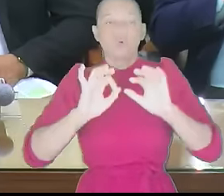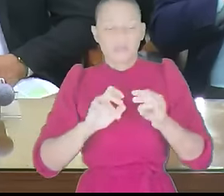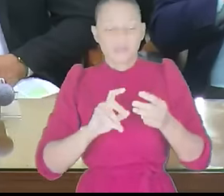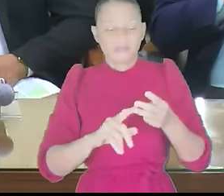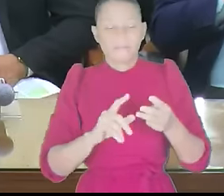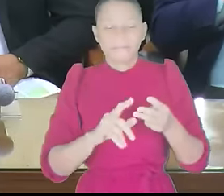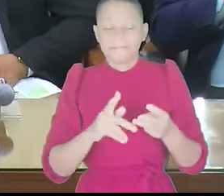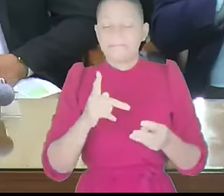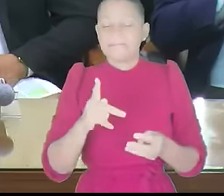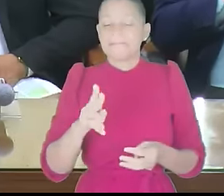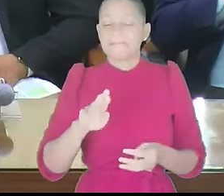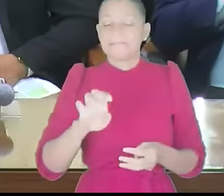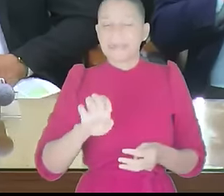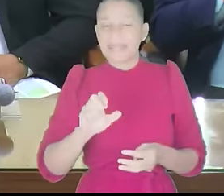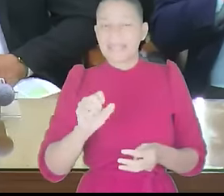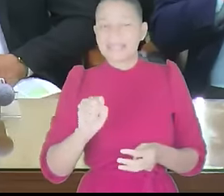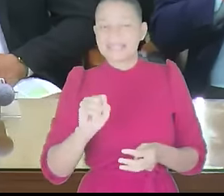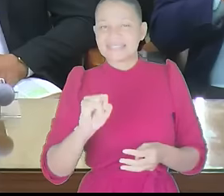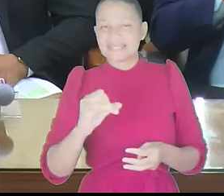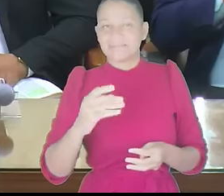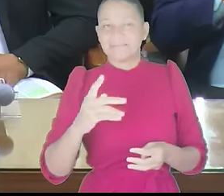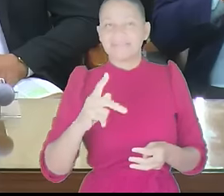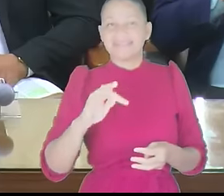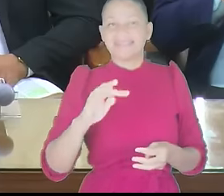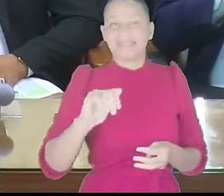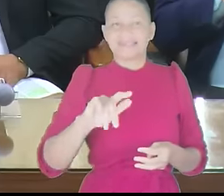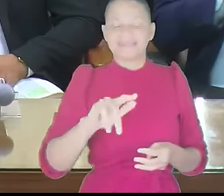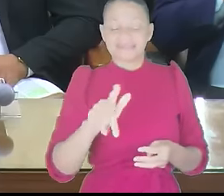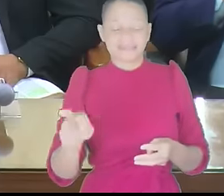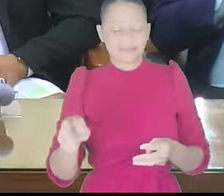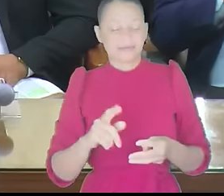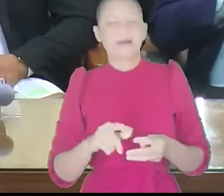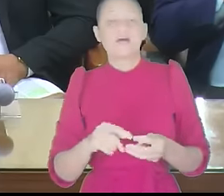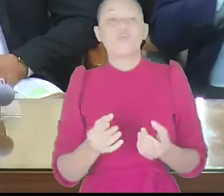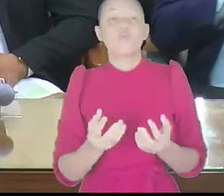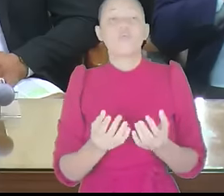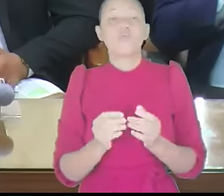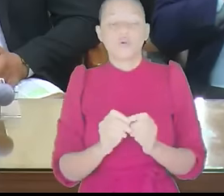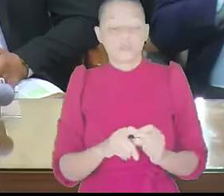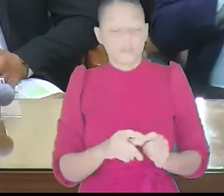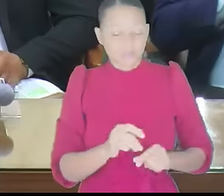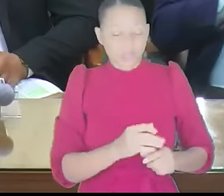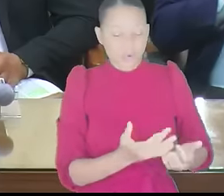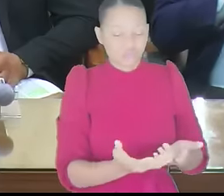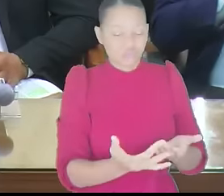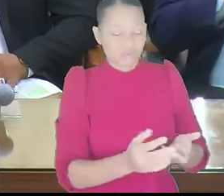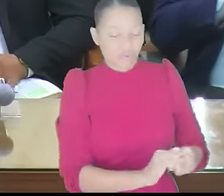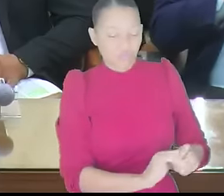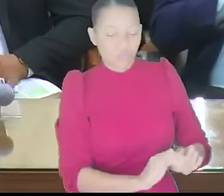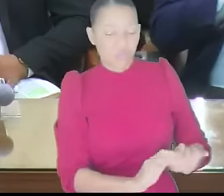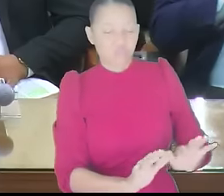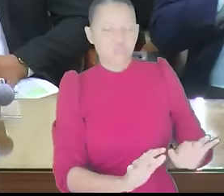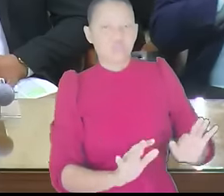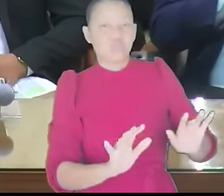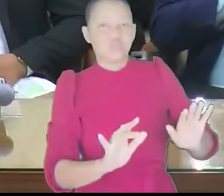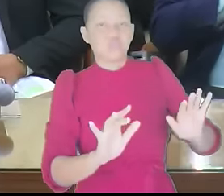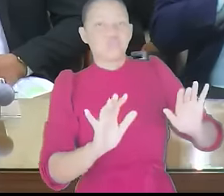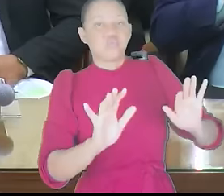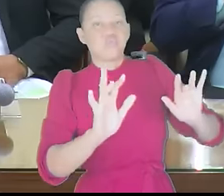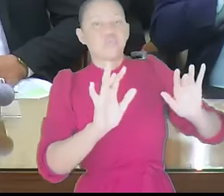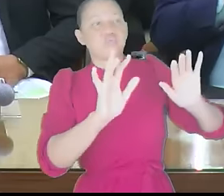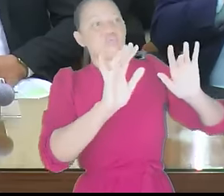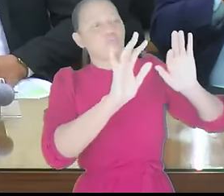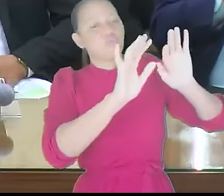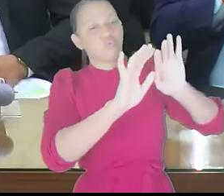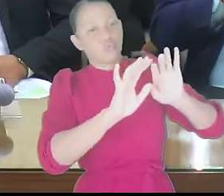precipitação. Primeira água, ela evapora. De onde? A maioria das águas. Do mar. As águas, elas saem do mar, elas evaporam